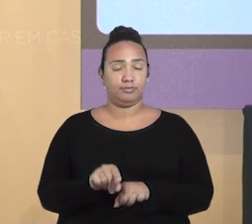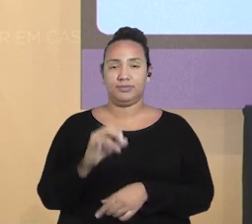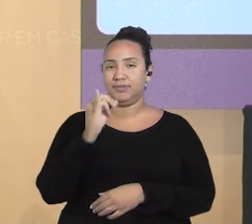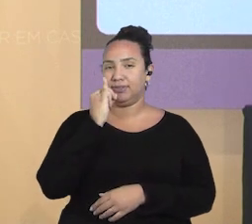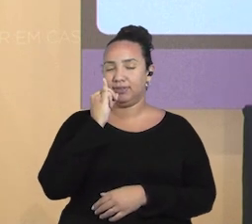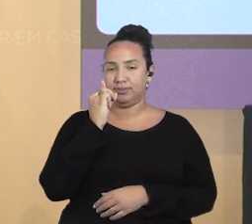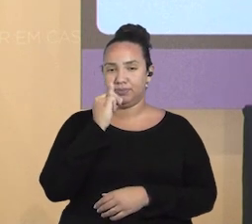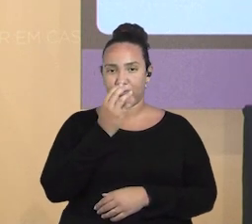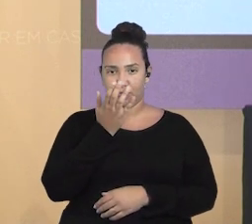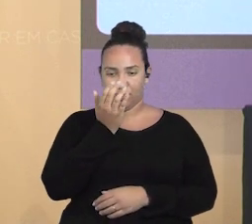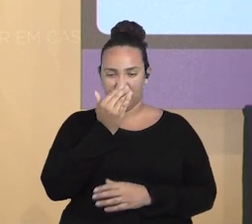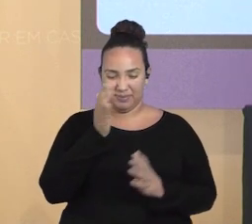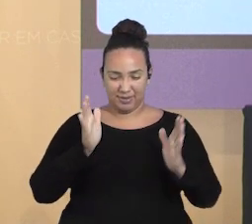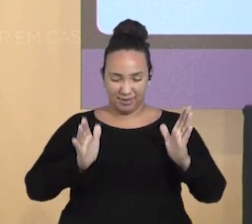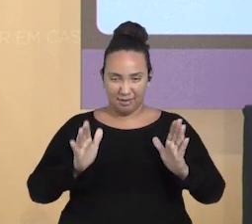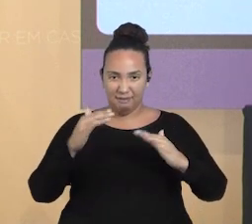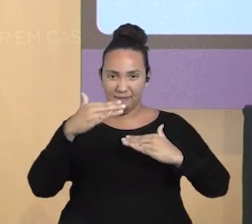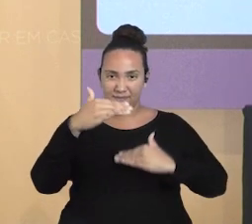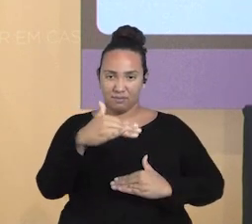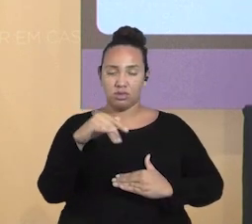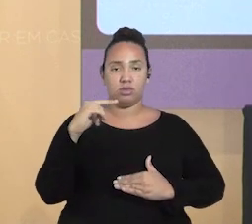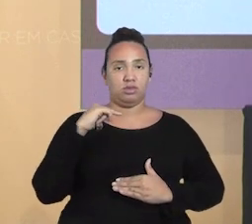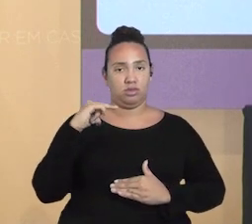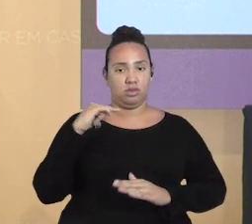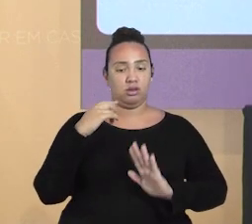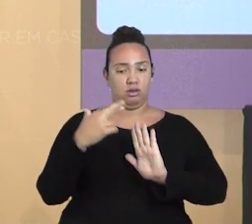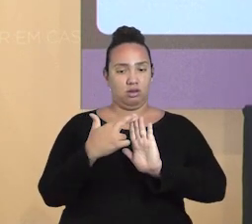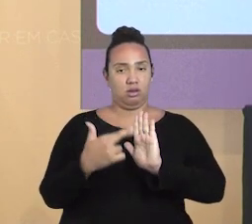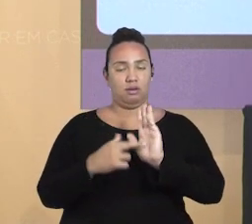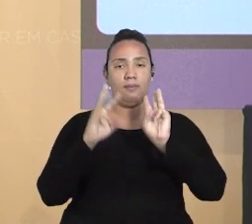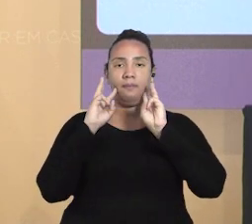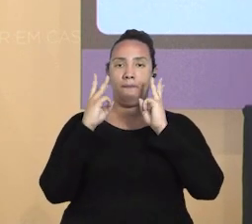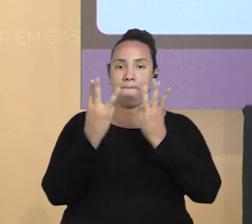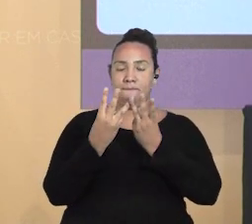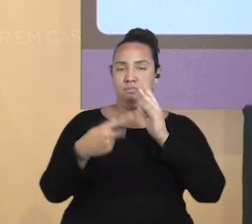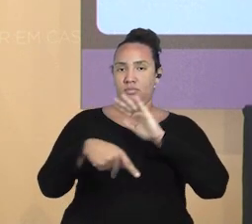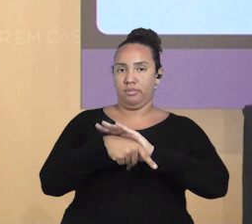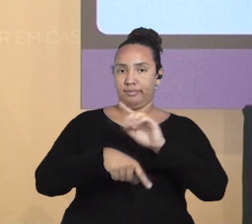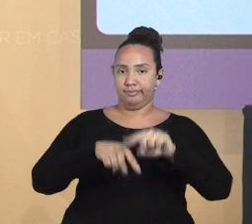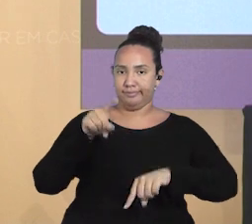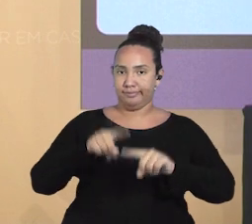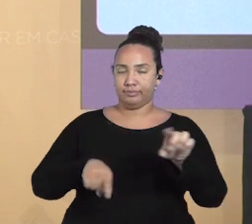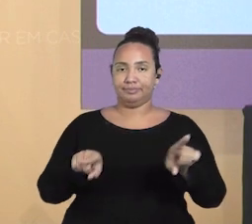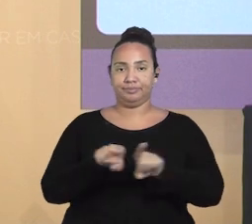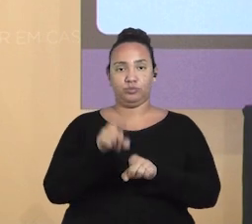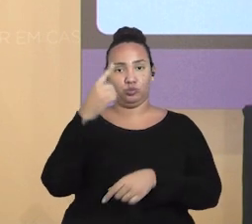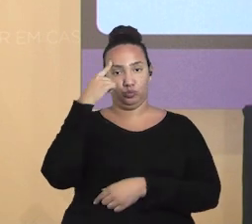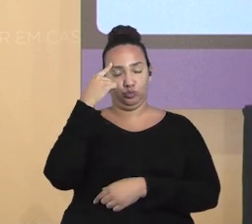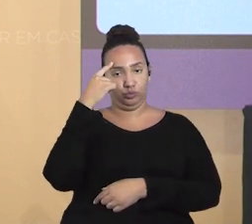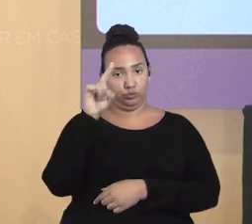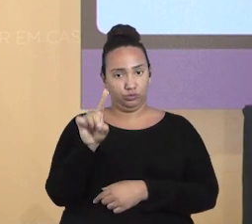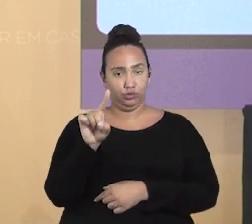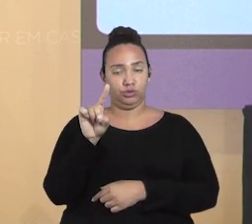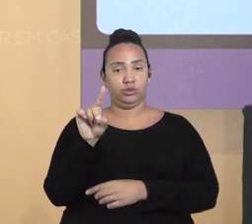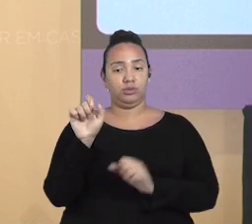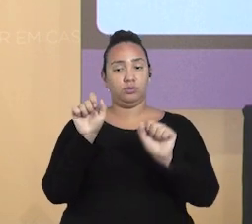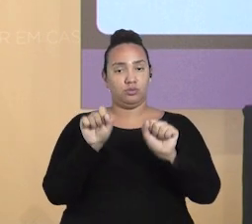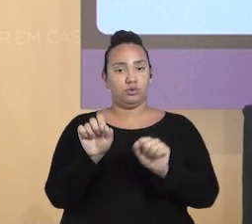na embalagem de alguns alimentos, por exemplo, estão indicados a massa do produto e a data de